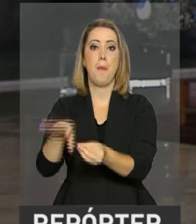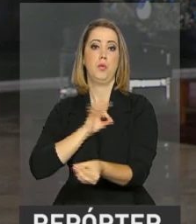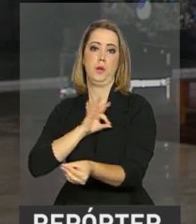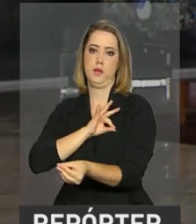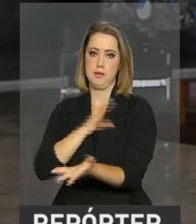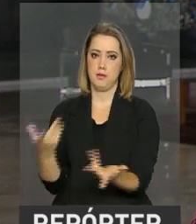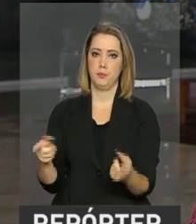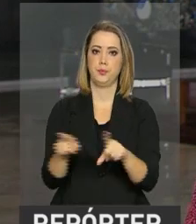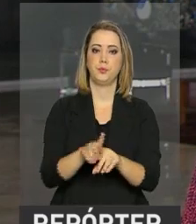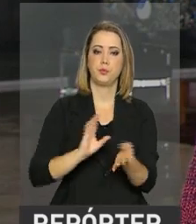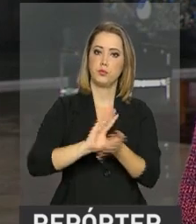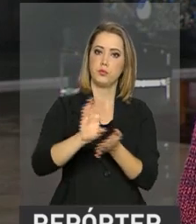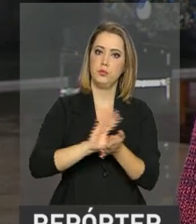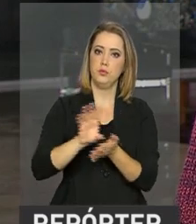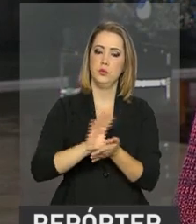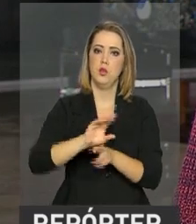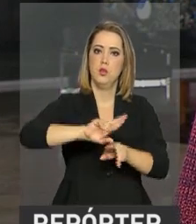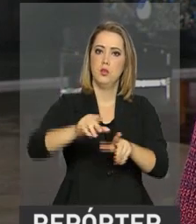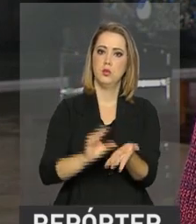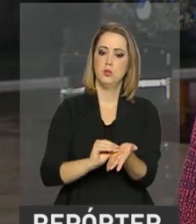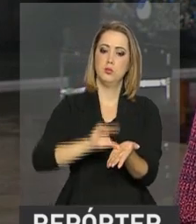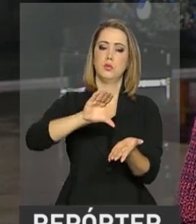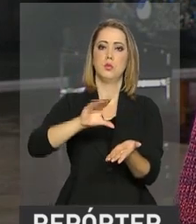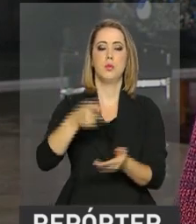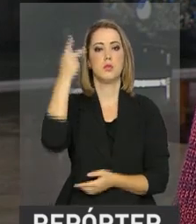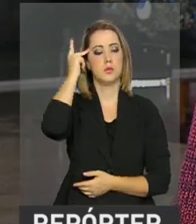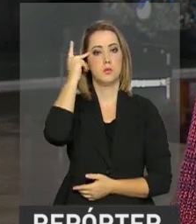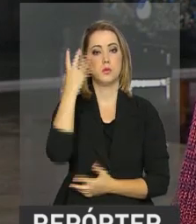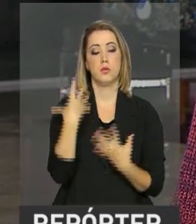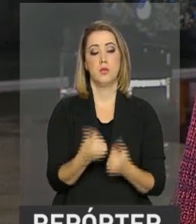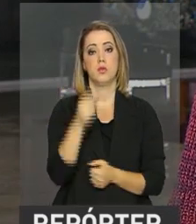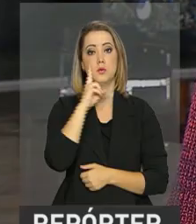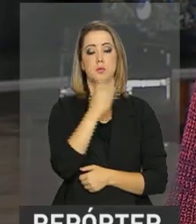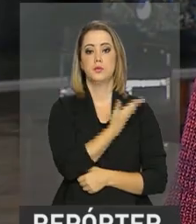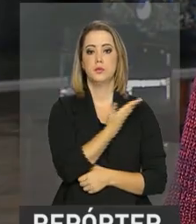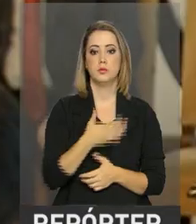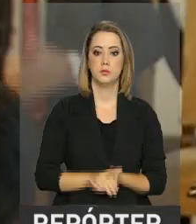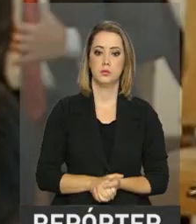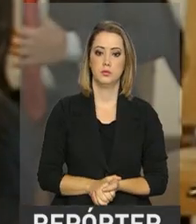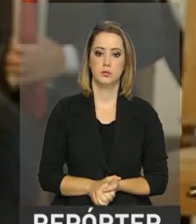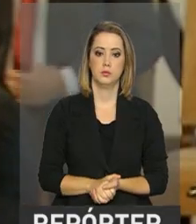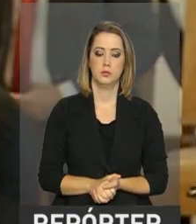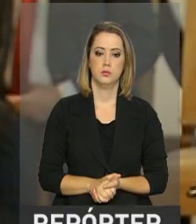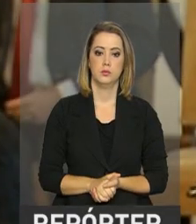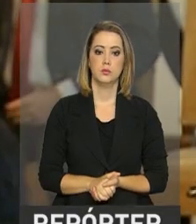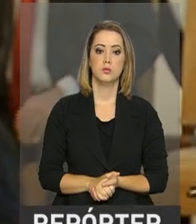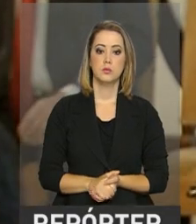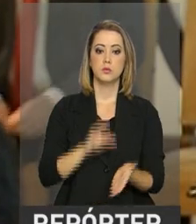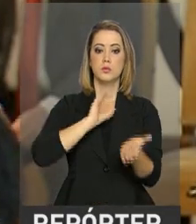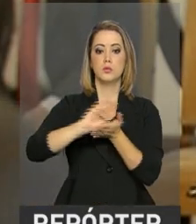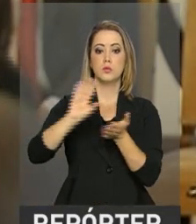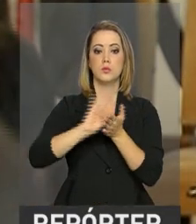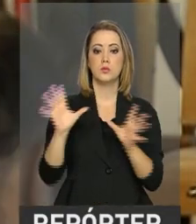para o sistema penitenciário do estado de São Paulo vamos ver na reportagem os investimentos